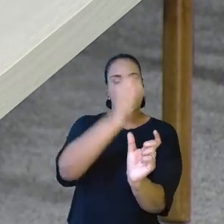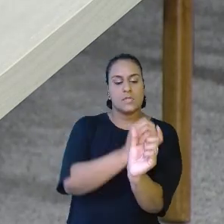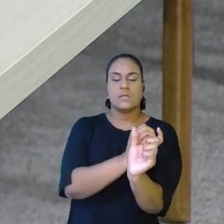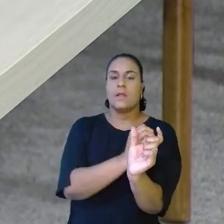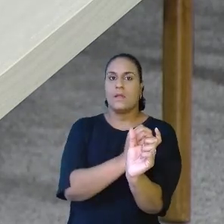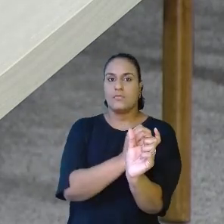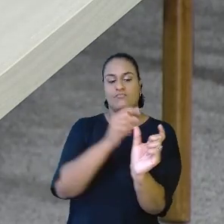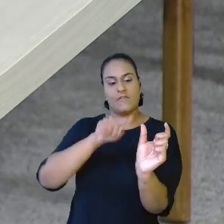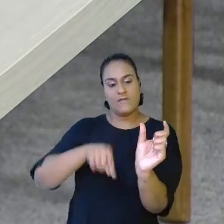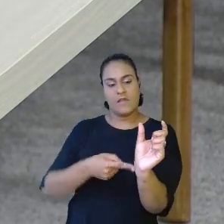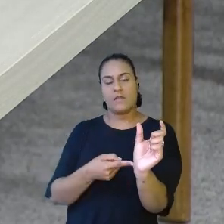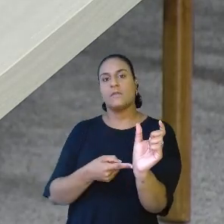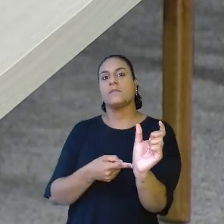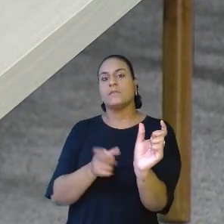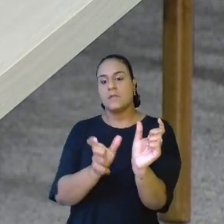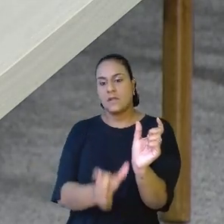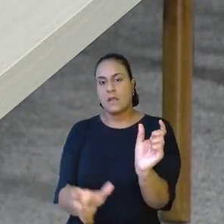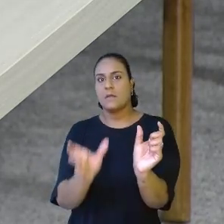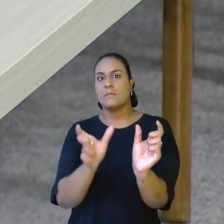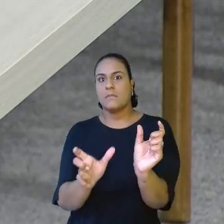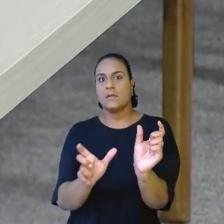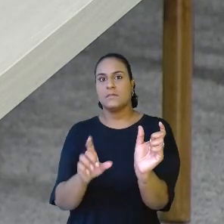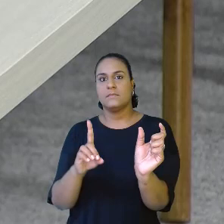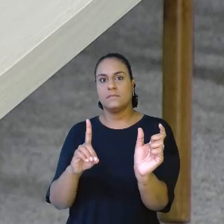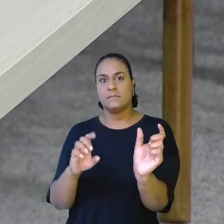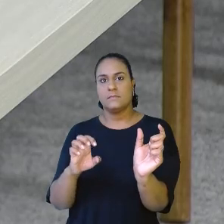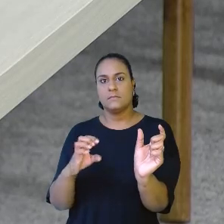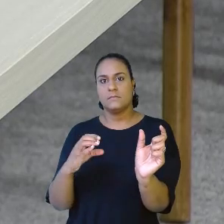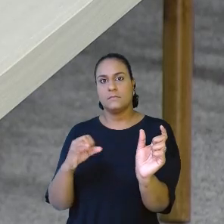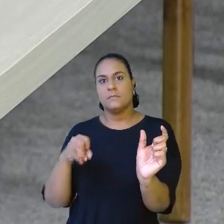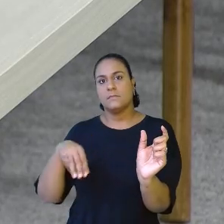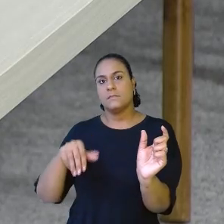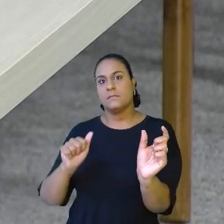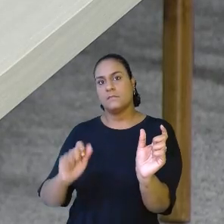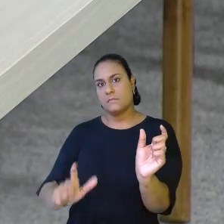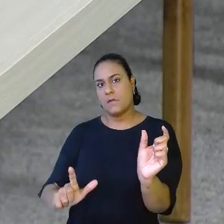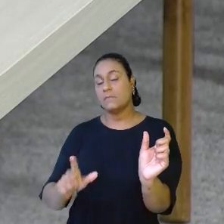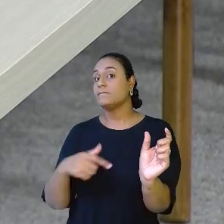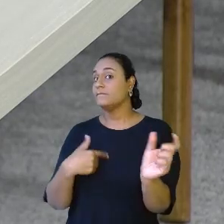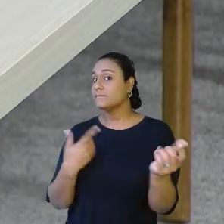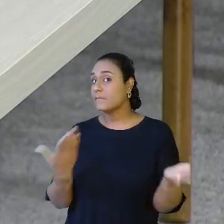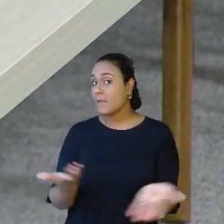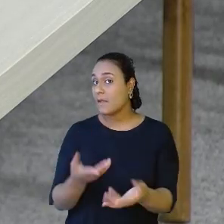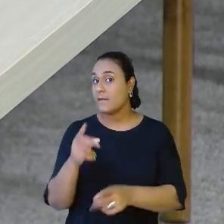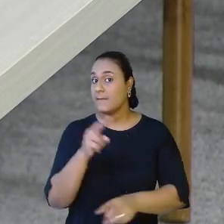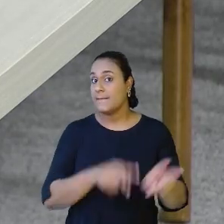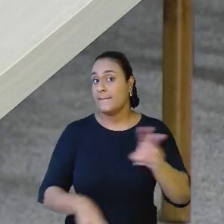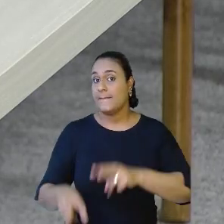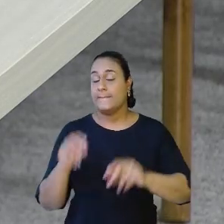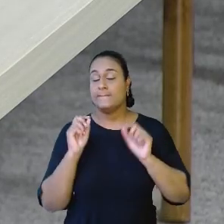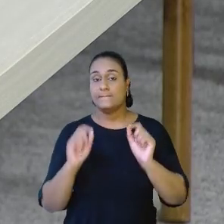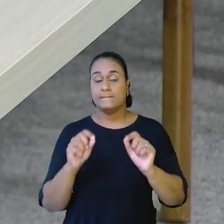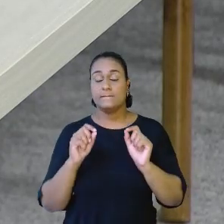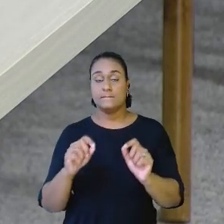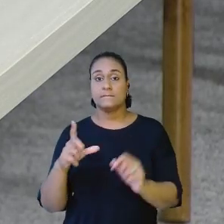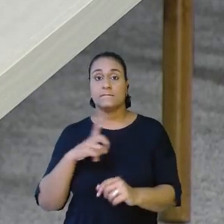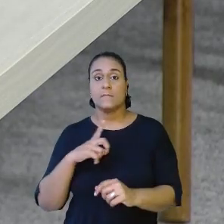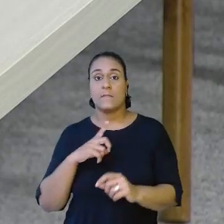zero, a vírgula e a parte decimal. Agora vocês estão observando que eu tenho a